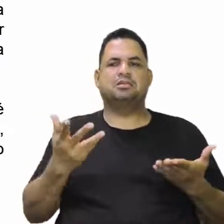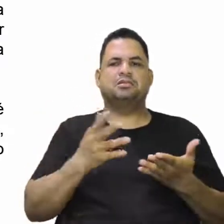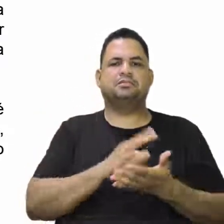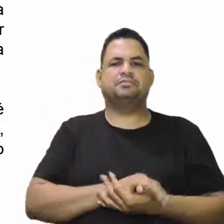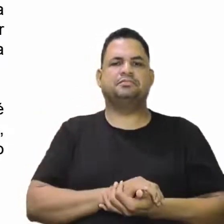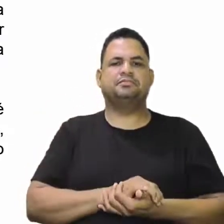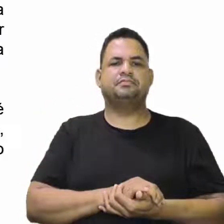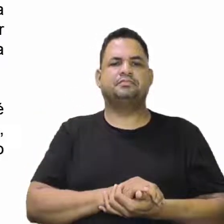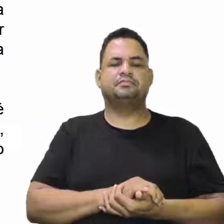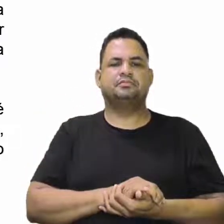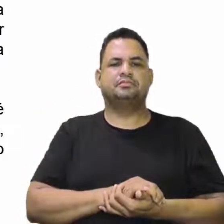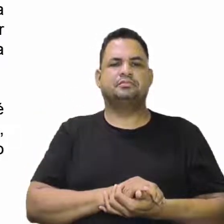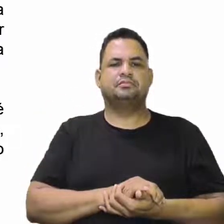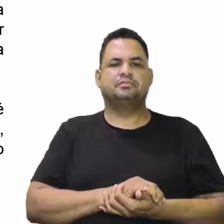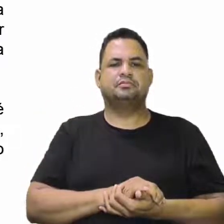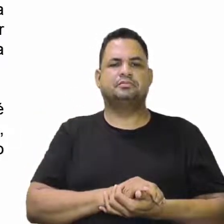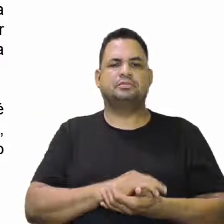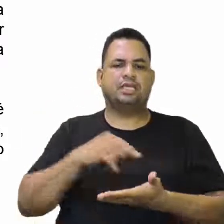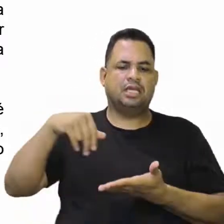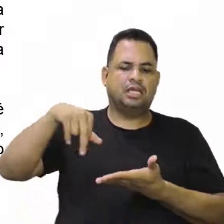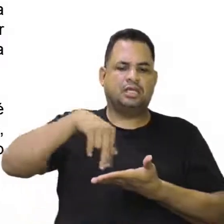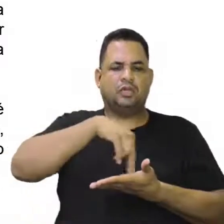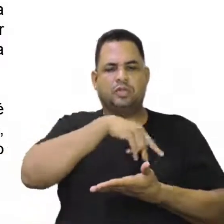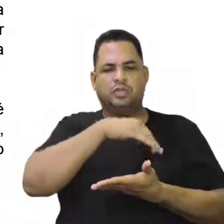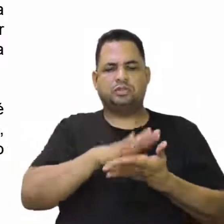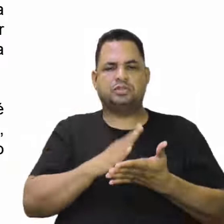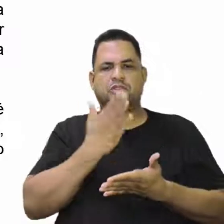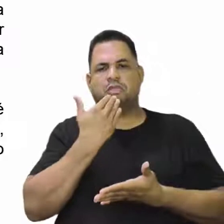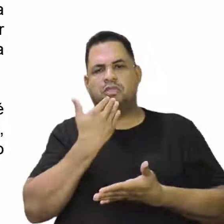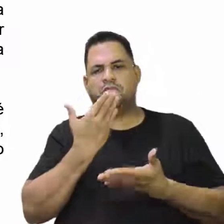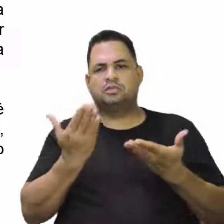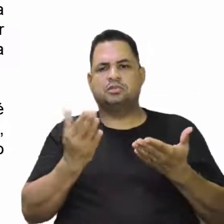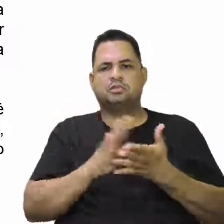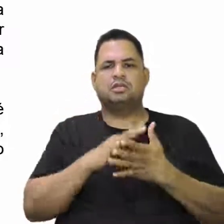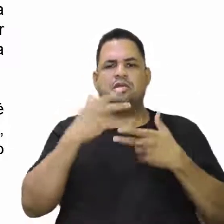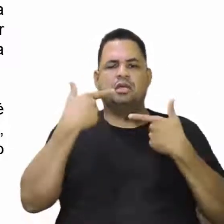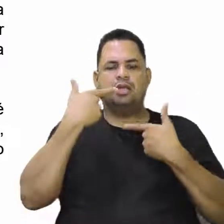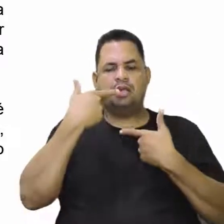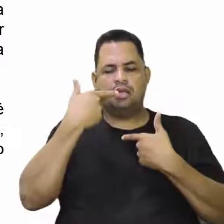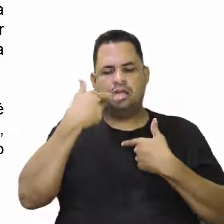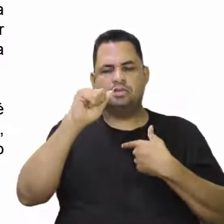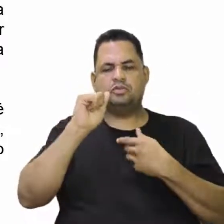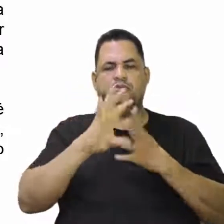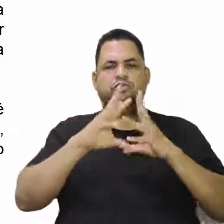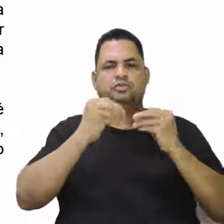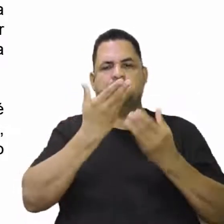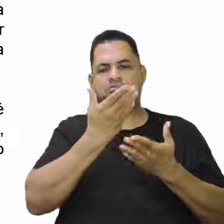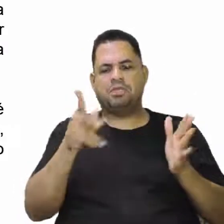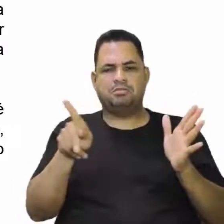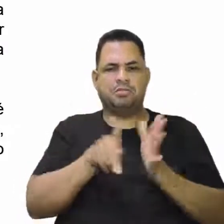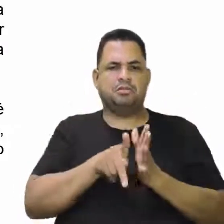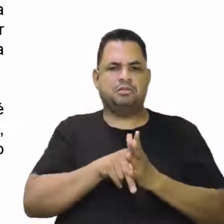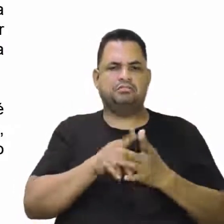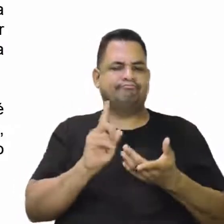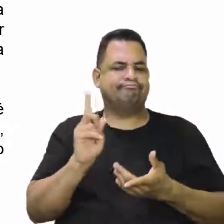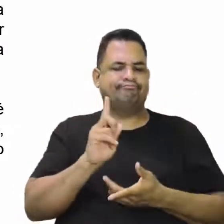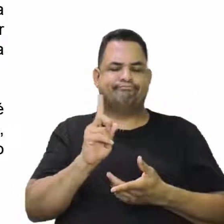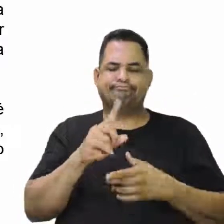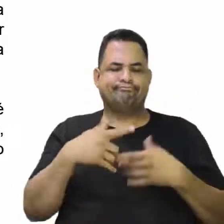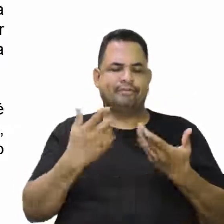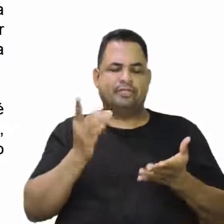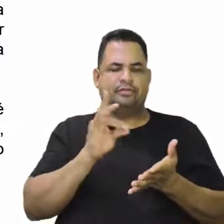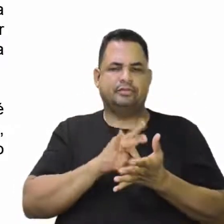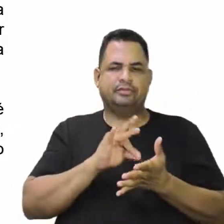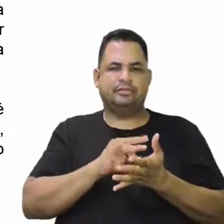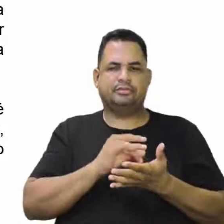as danças, as comidas, a língua, tudo é deles, é próprio deles. E nem sempre